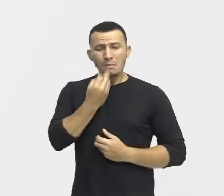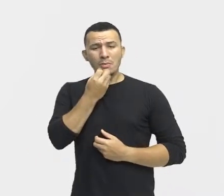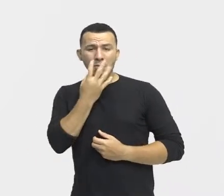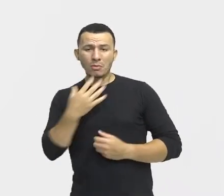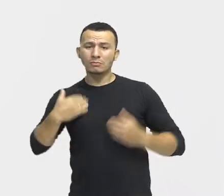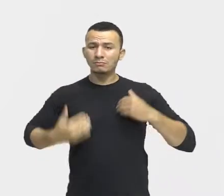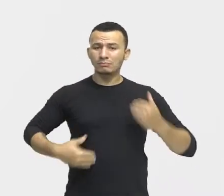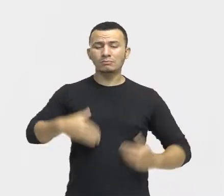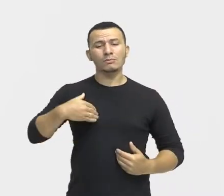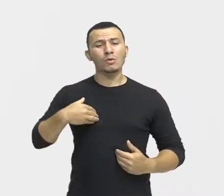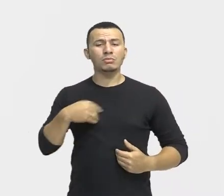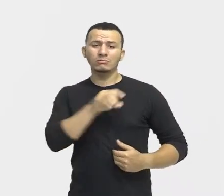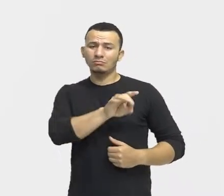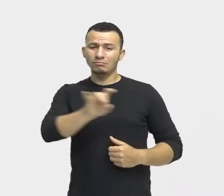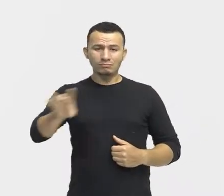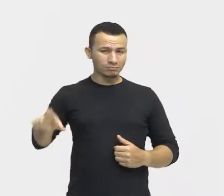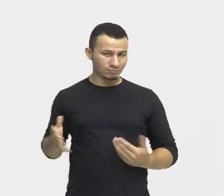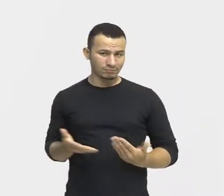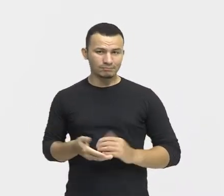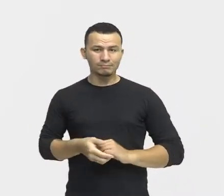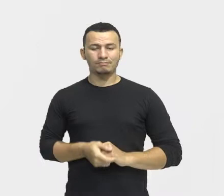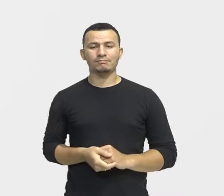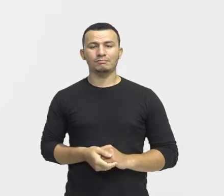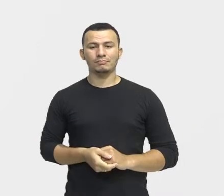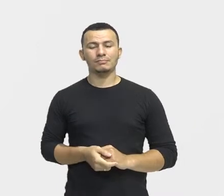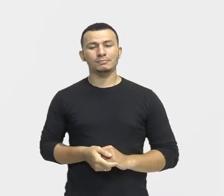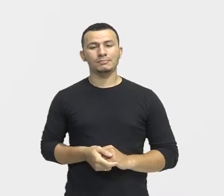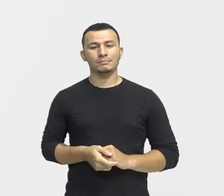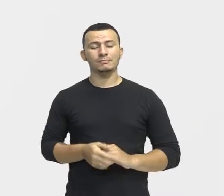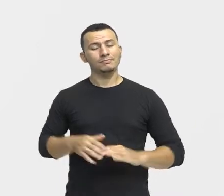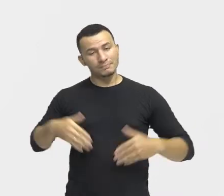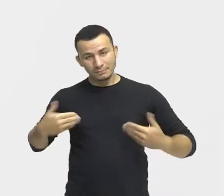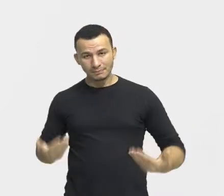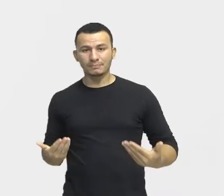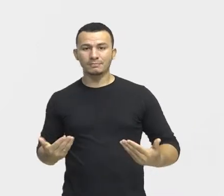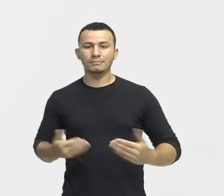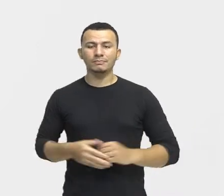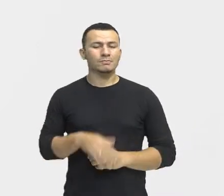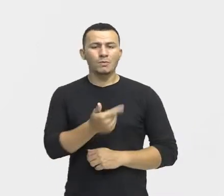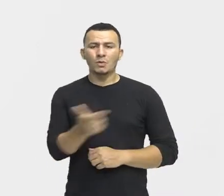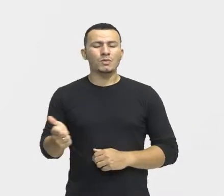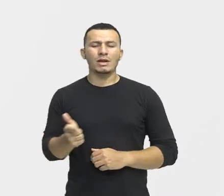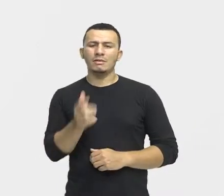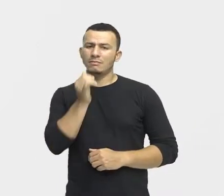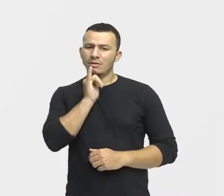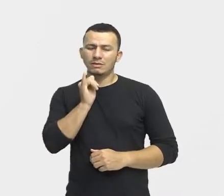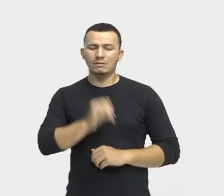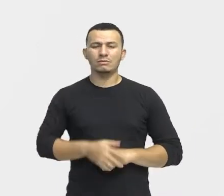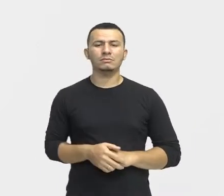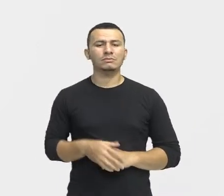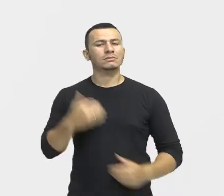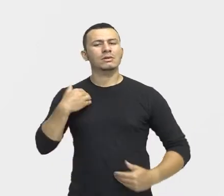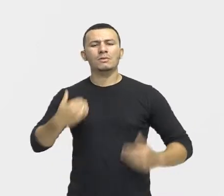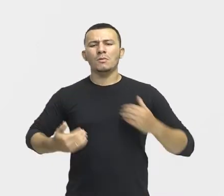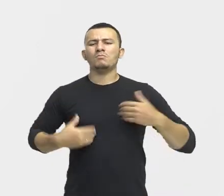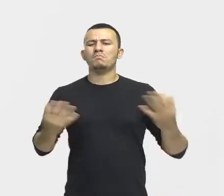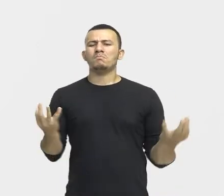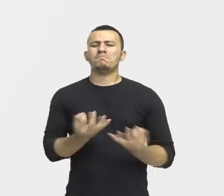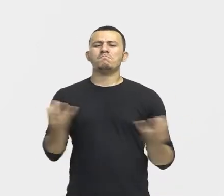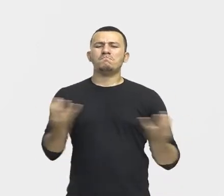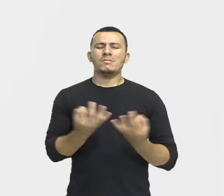seja o melhor corpo para si. Ou seja, pessoal, não existe essa questão de um corpo